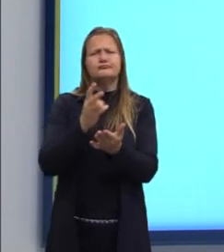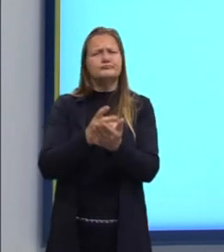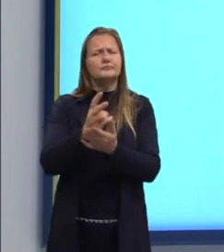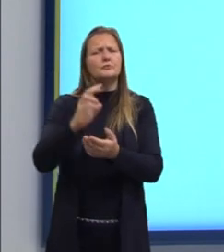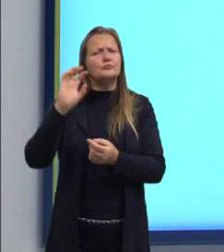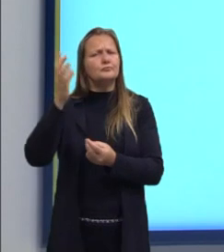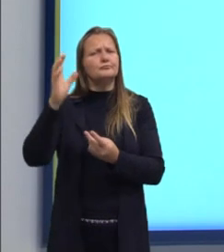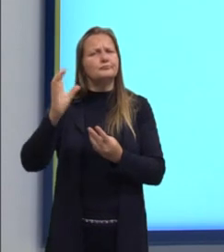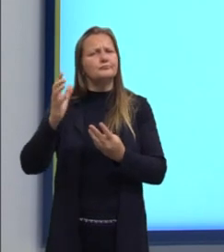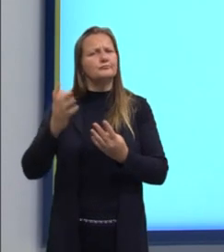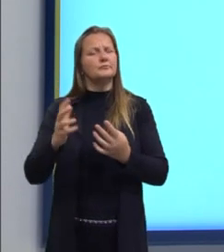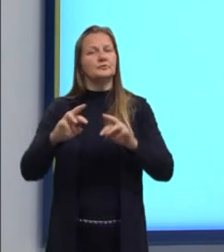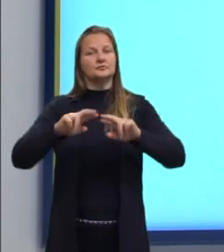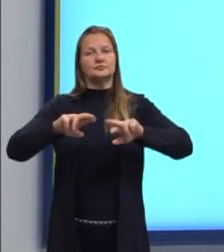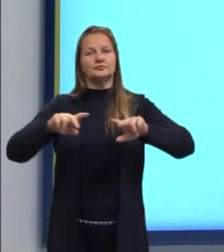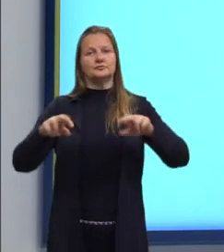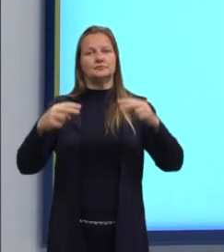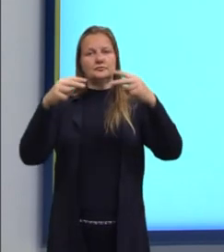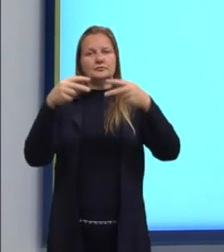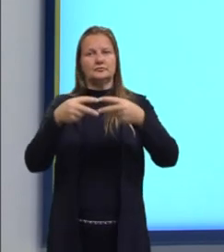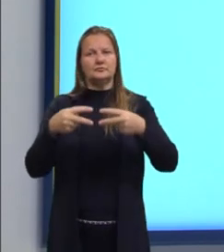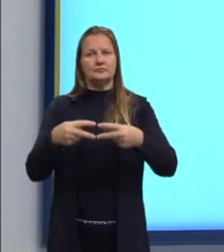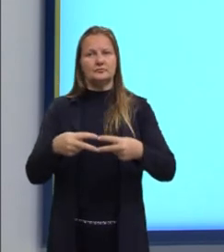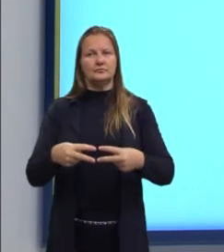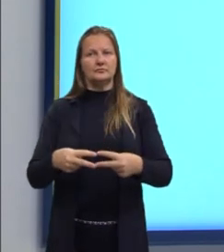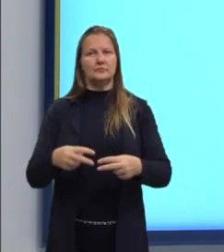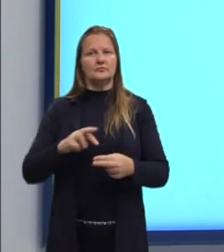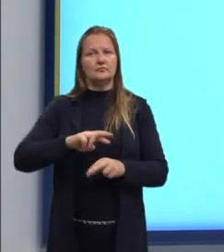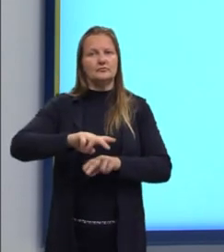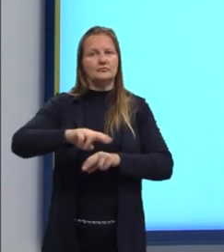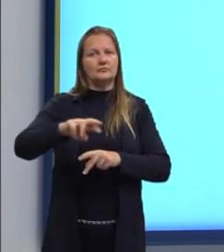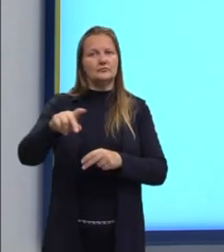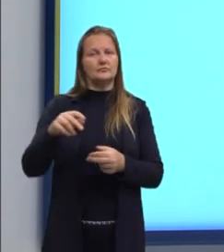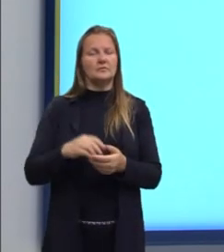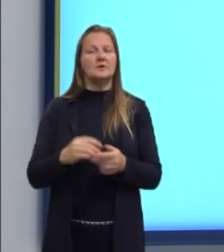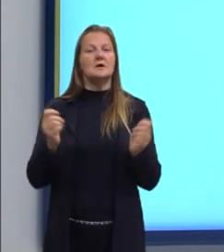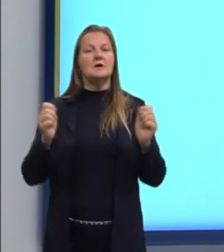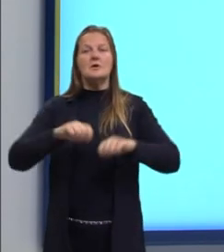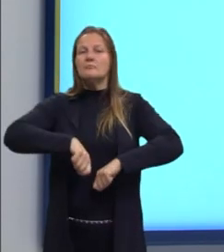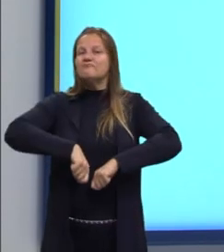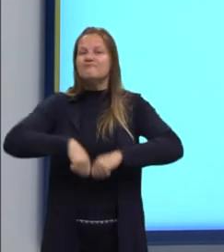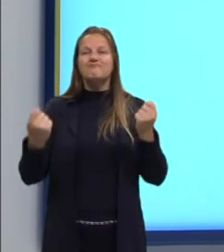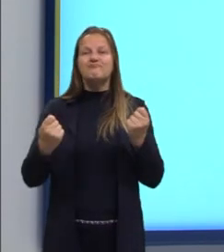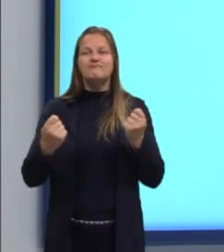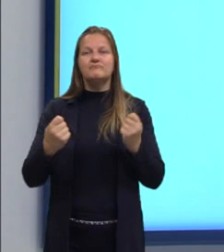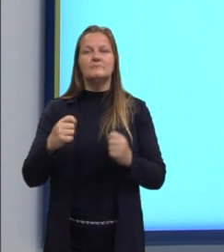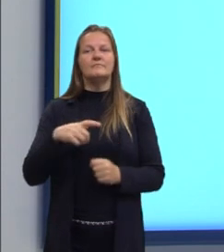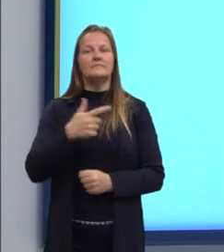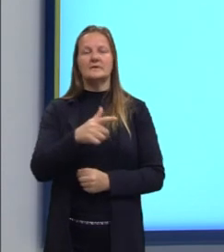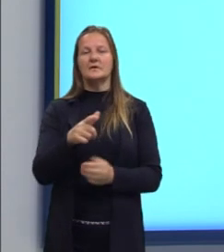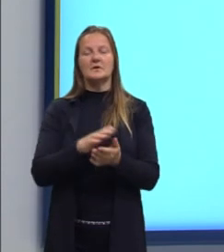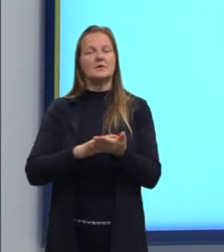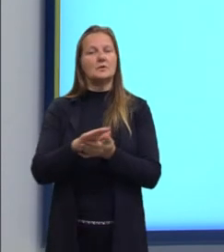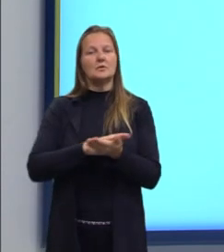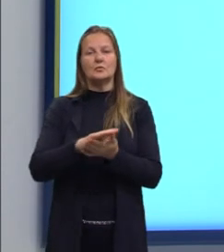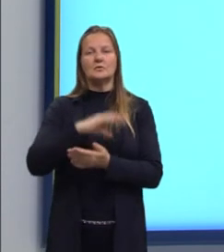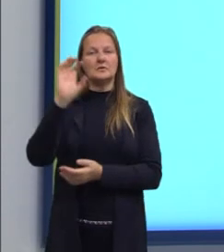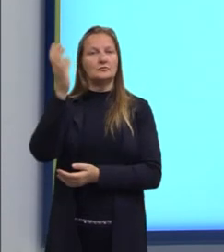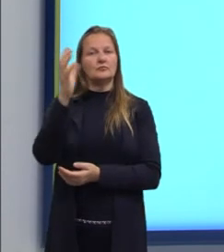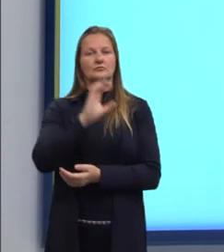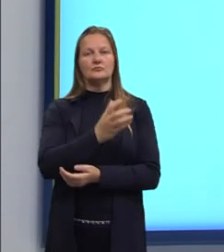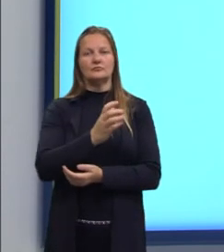soluções infinitos pares ordenados e o sistema impossível o si não possui solução